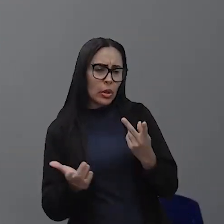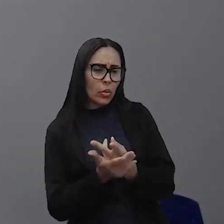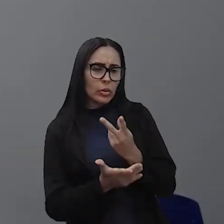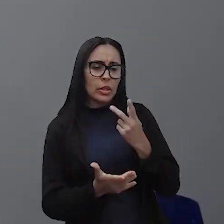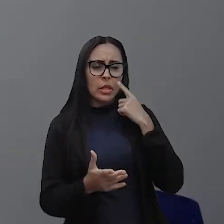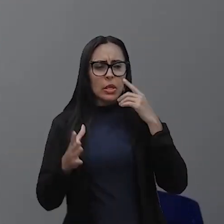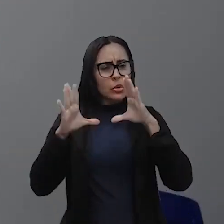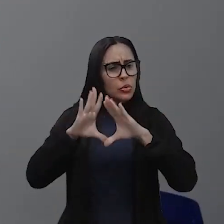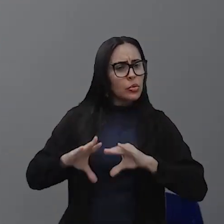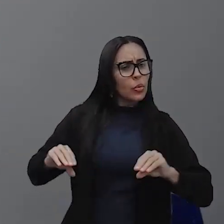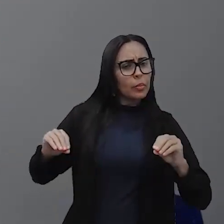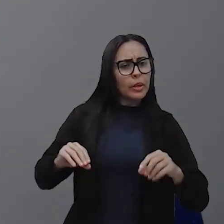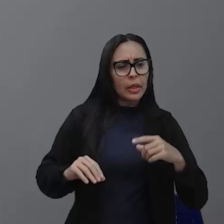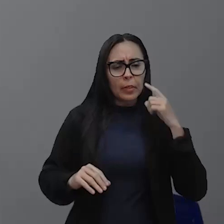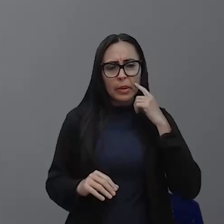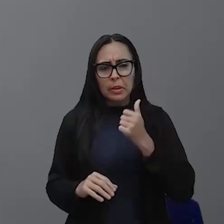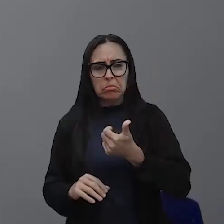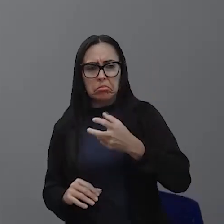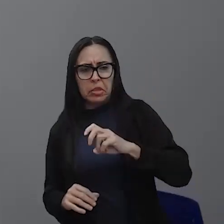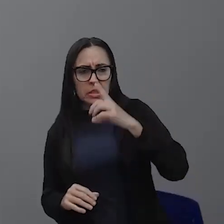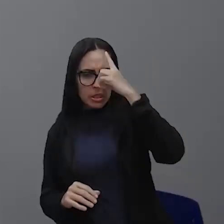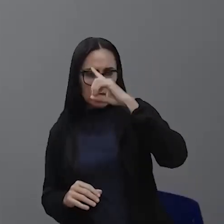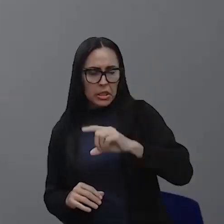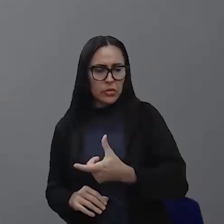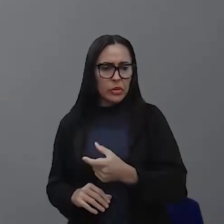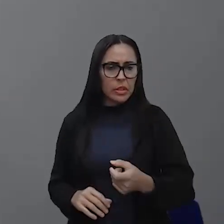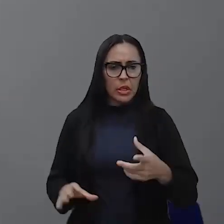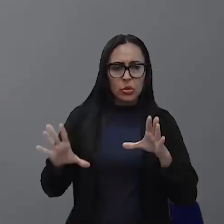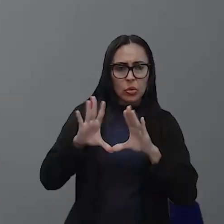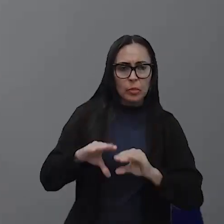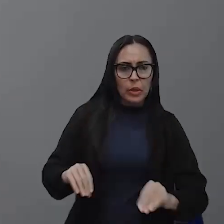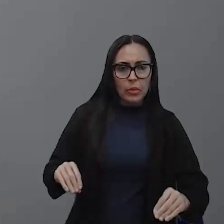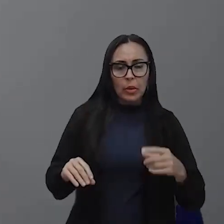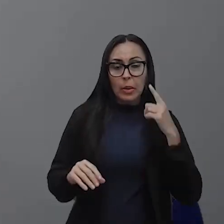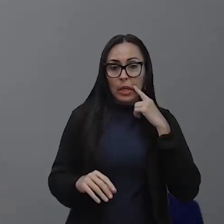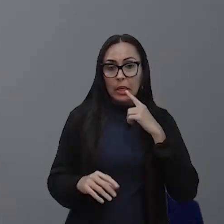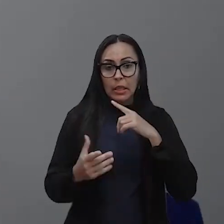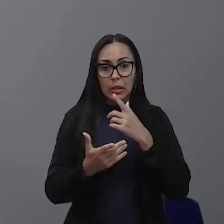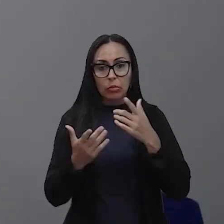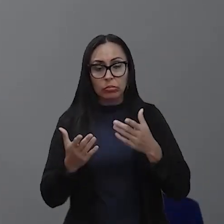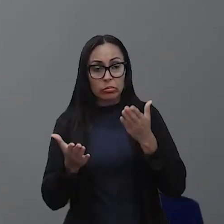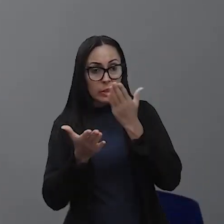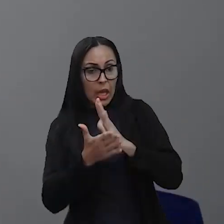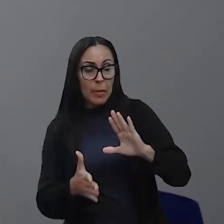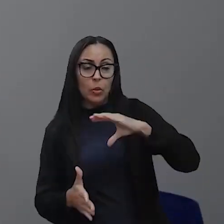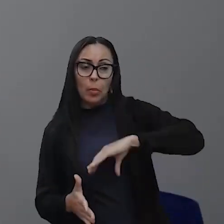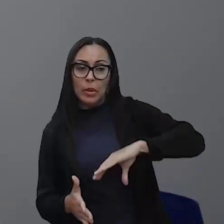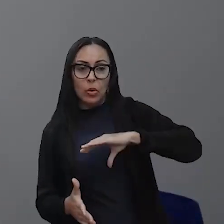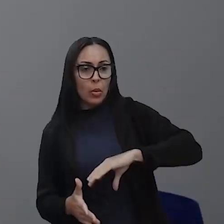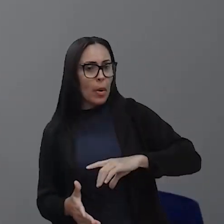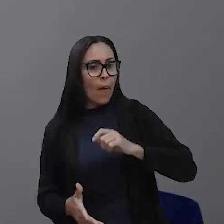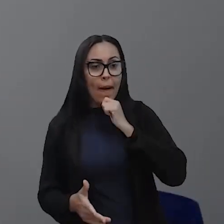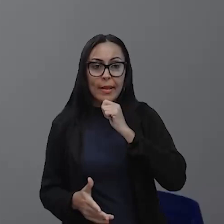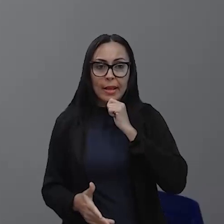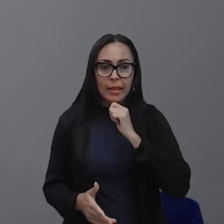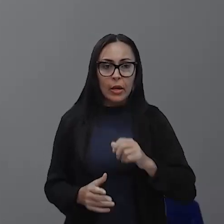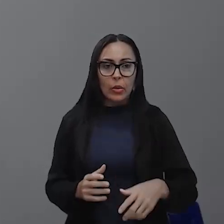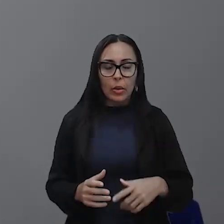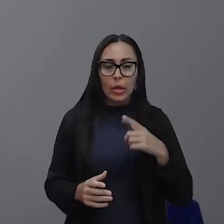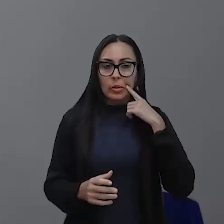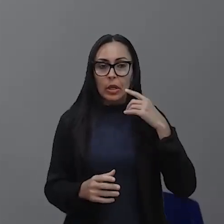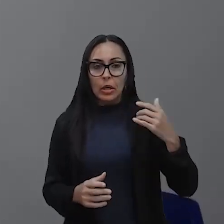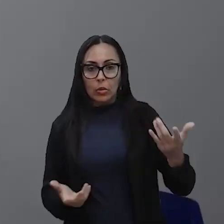20 dias e depois some. Por quê? Porque ela não chegou na menopausa ainda, mas está batendo na trave, porque ela já está com sinais e